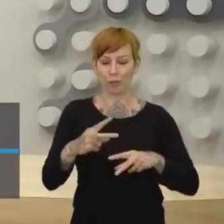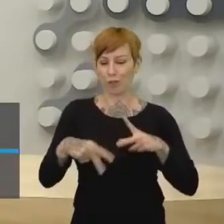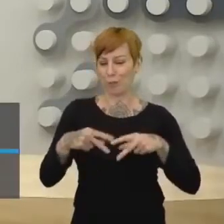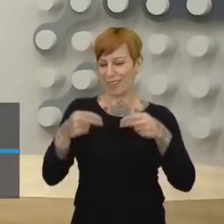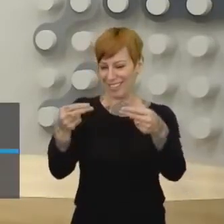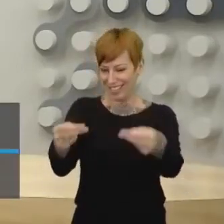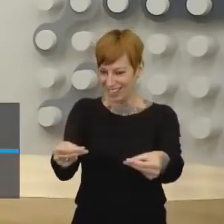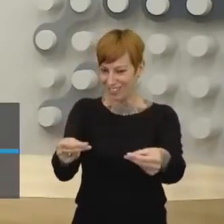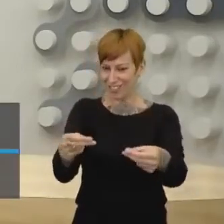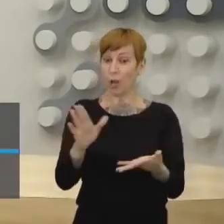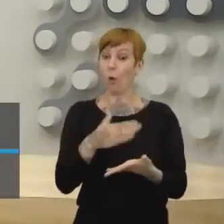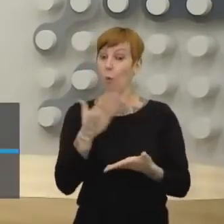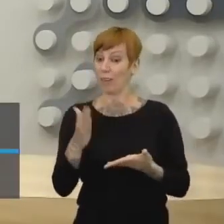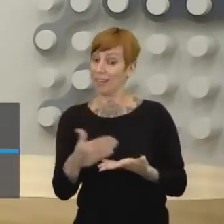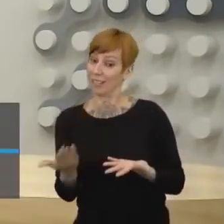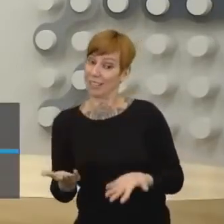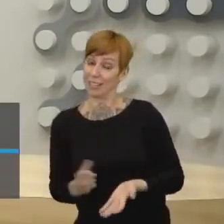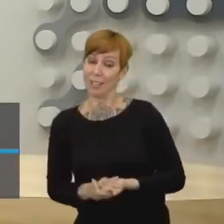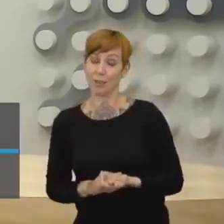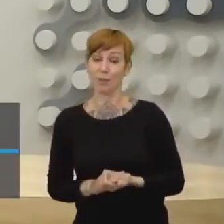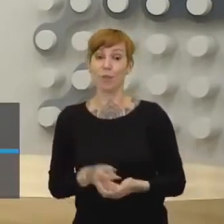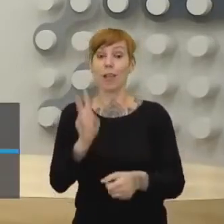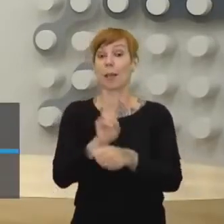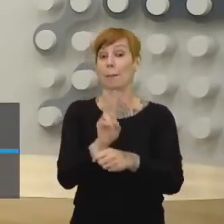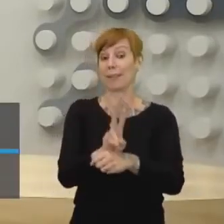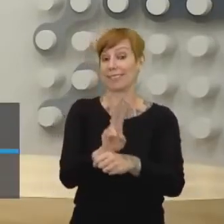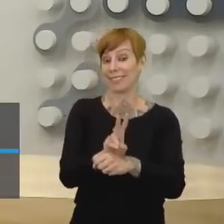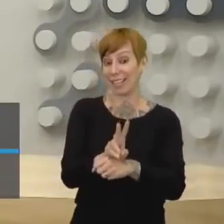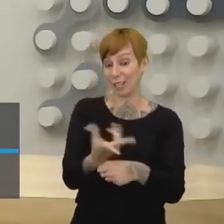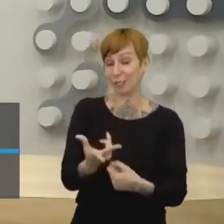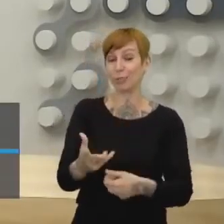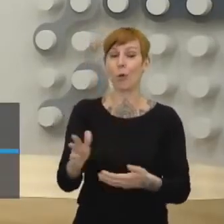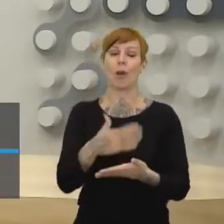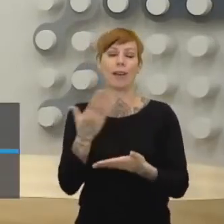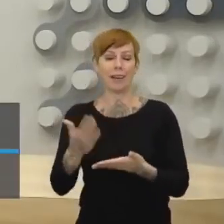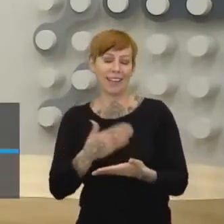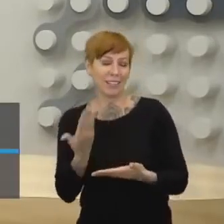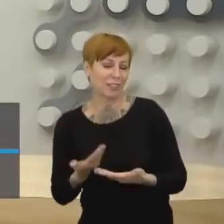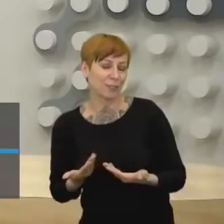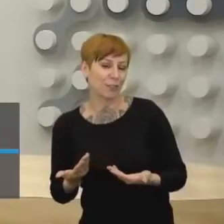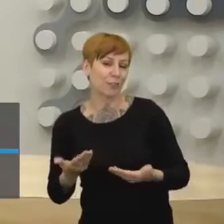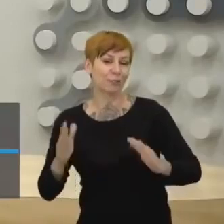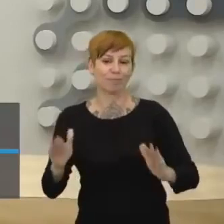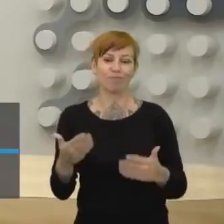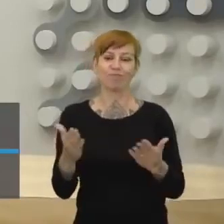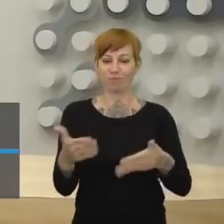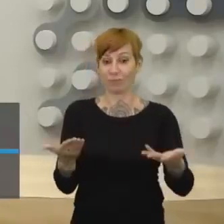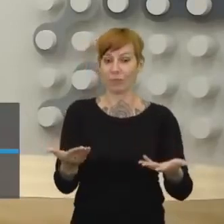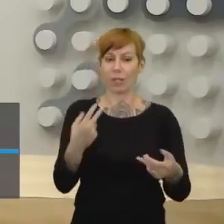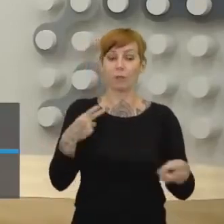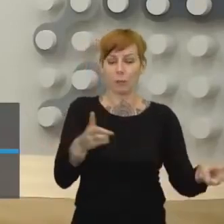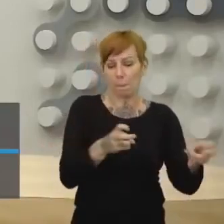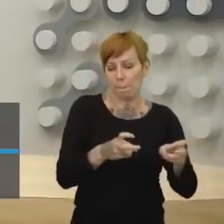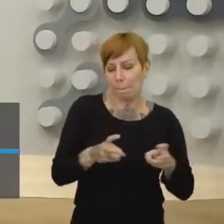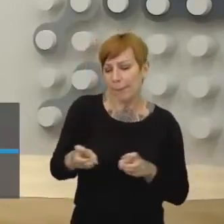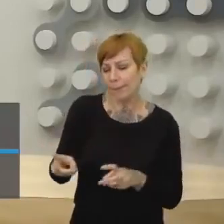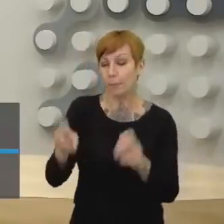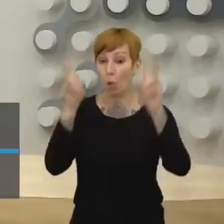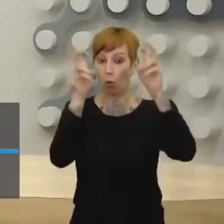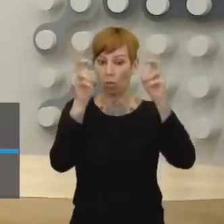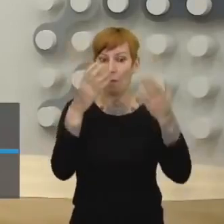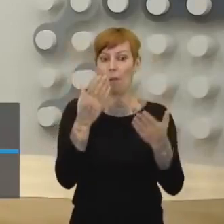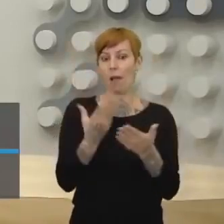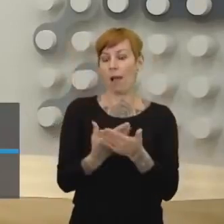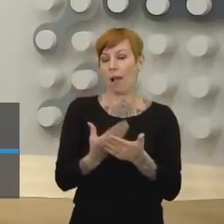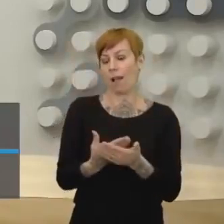outra professora também falou aqui, emprestando livros, estão colaborando. Então, para vocês perceberem a questão da leitura. Mas a gente